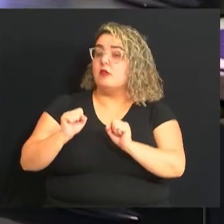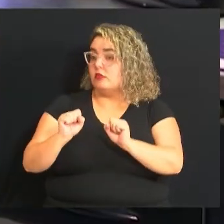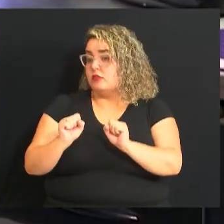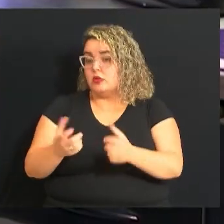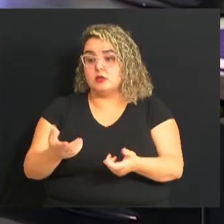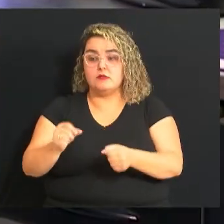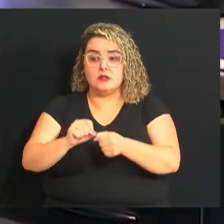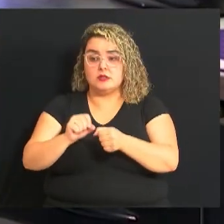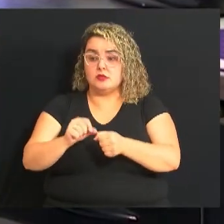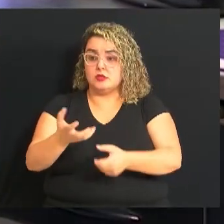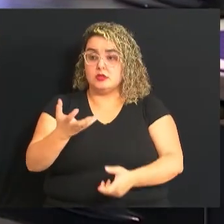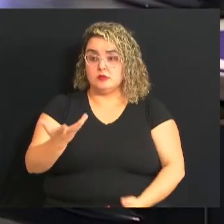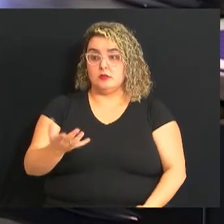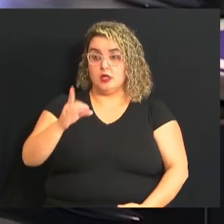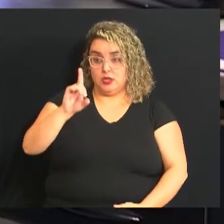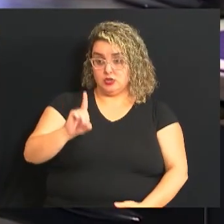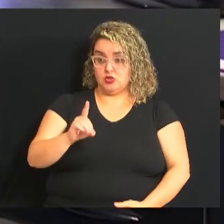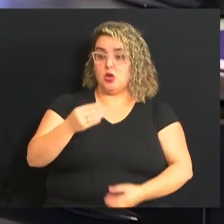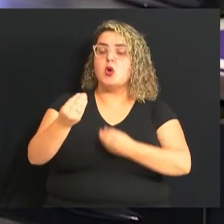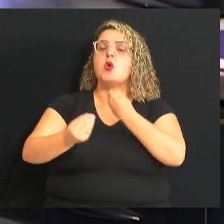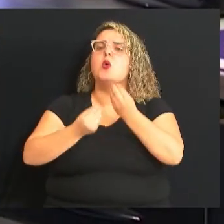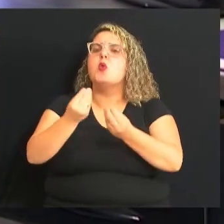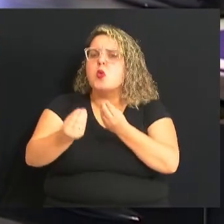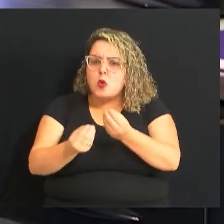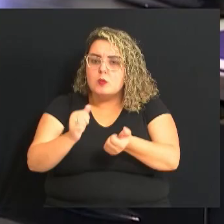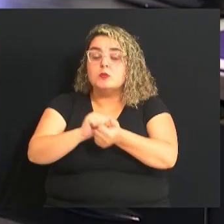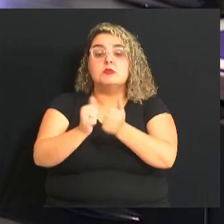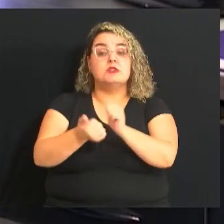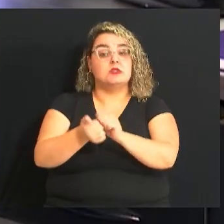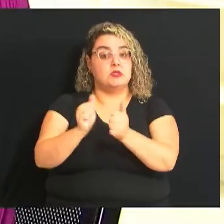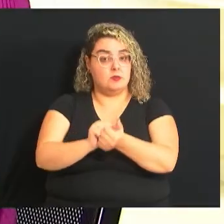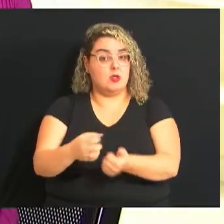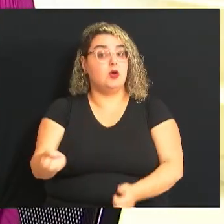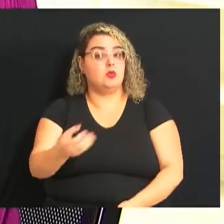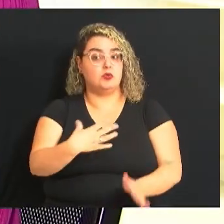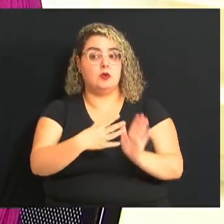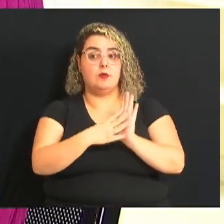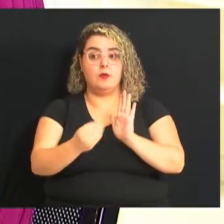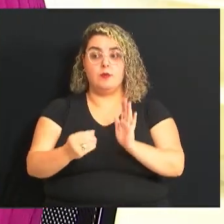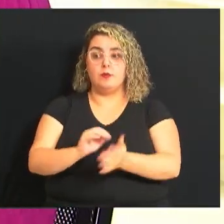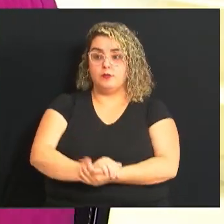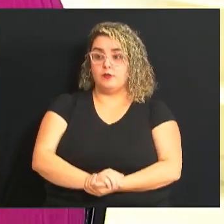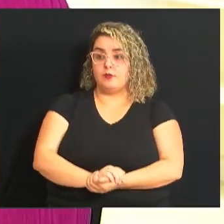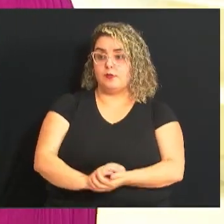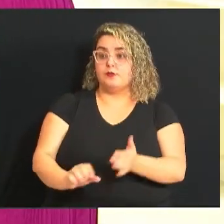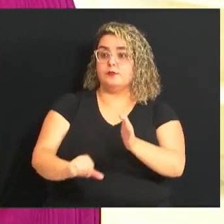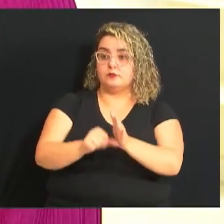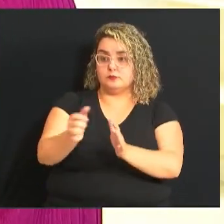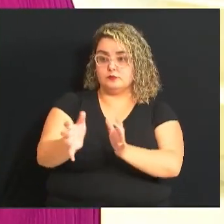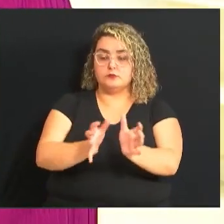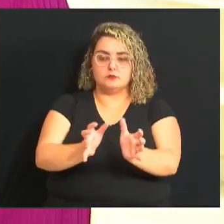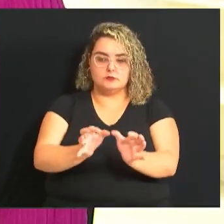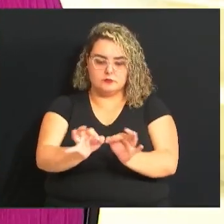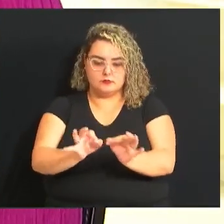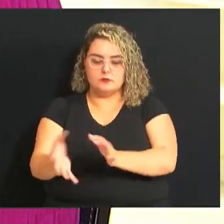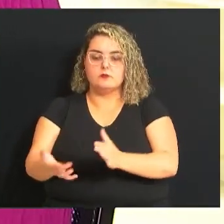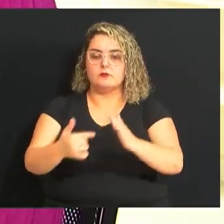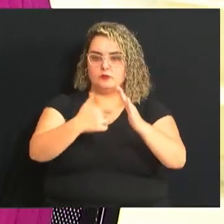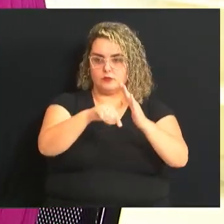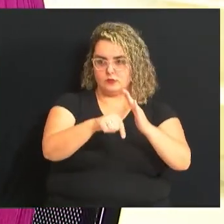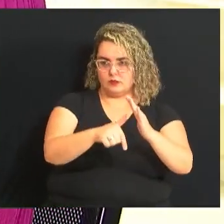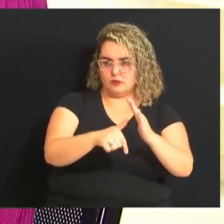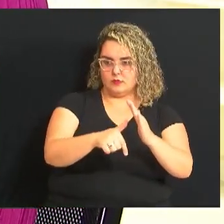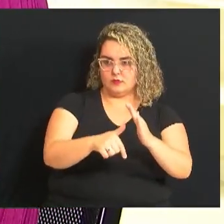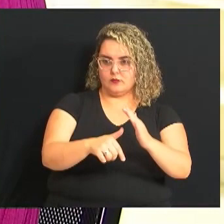a diretora contou como foi para se adequar ao novo modelo primeiro a gente em relação ao Home Office a gente montou